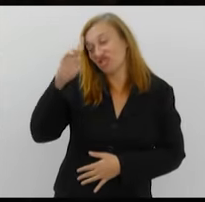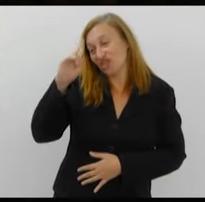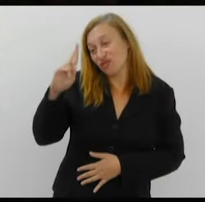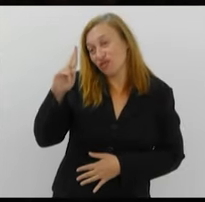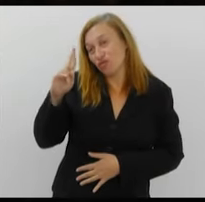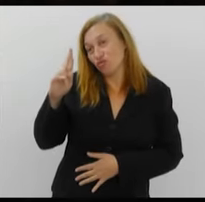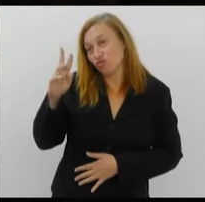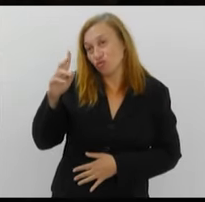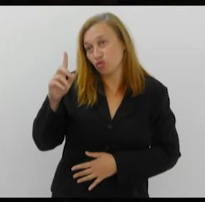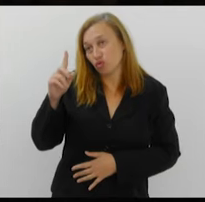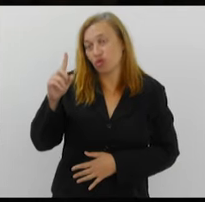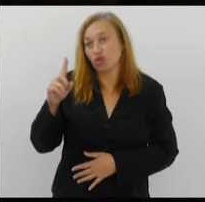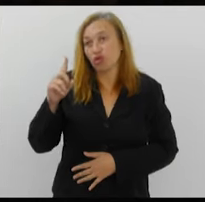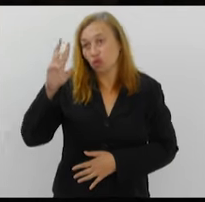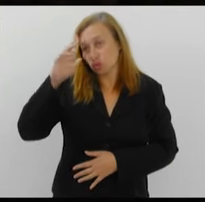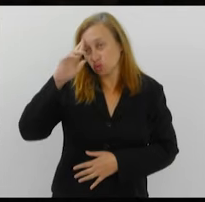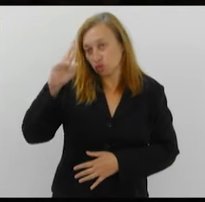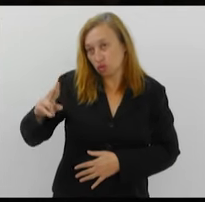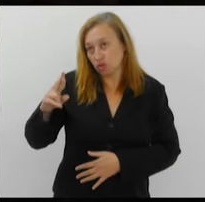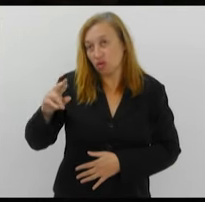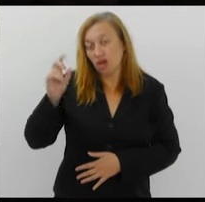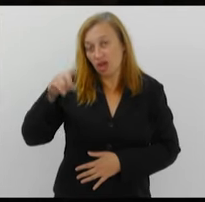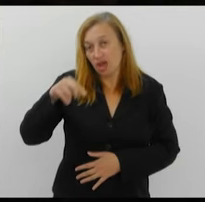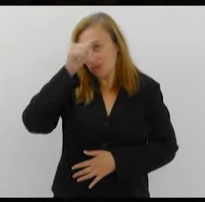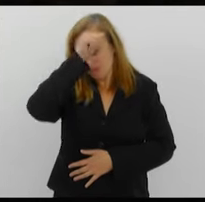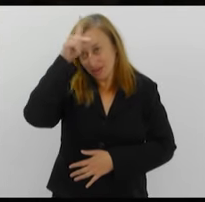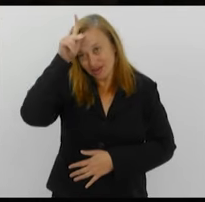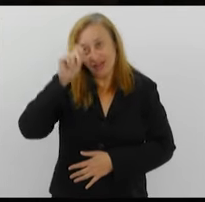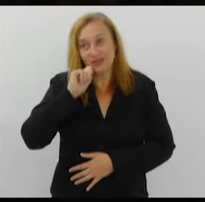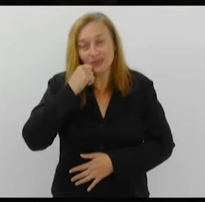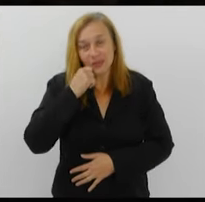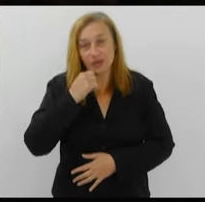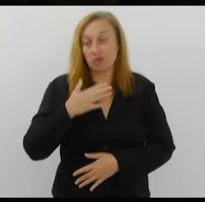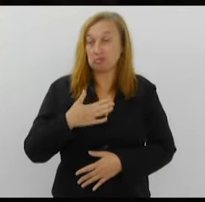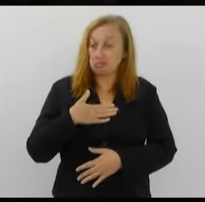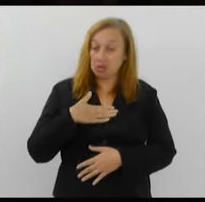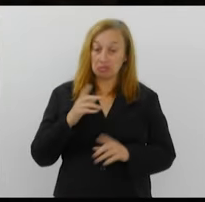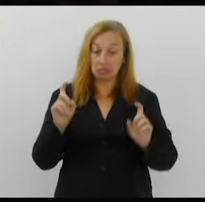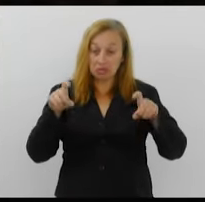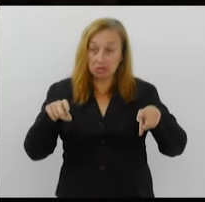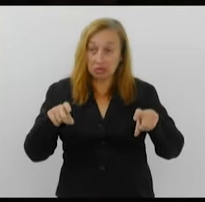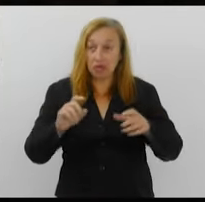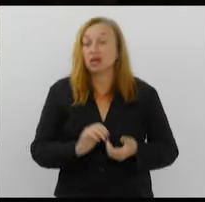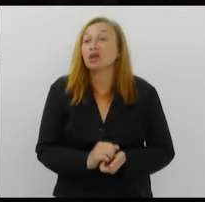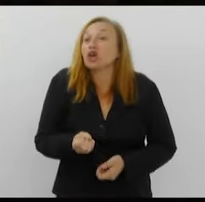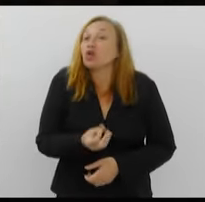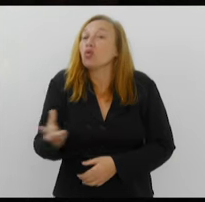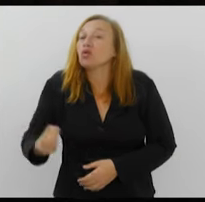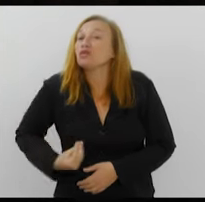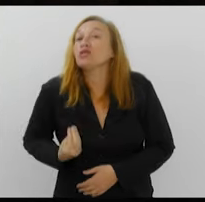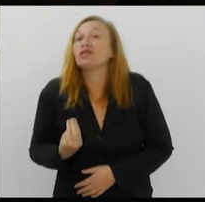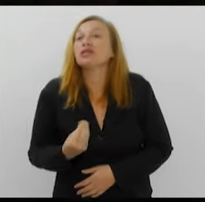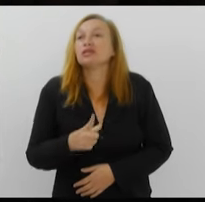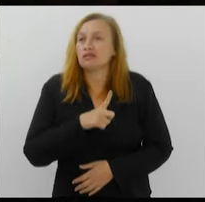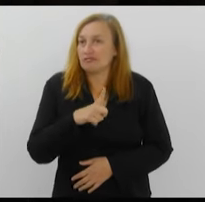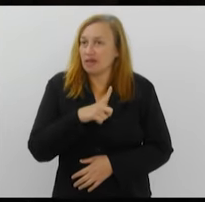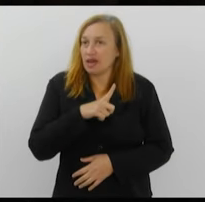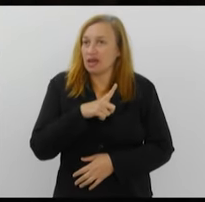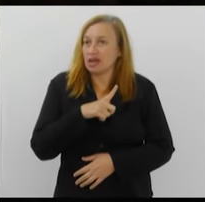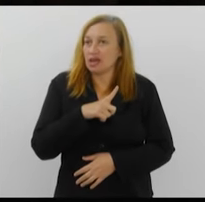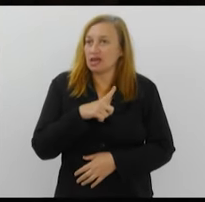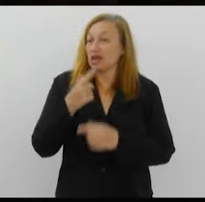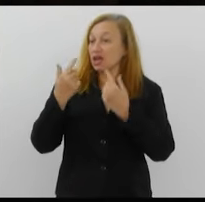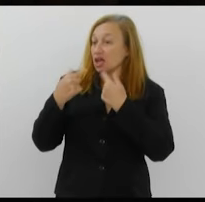dono, que é o prefeito. No que diz respeito ao meu mandato, enquanto aqui estiver, será